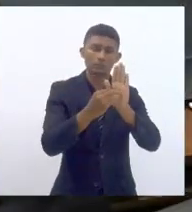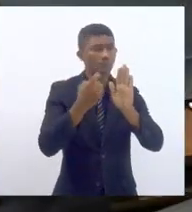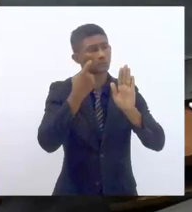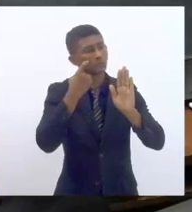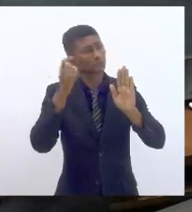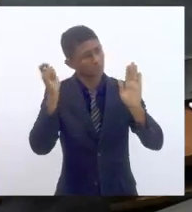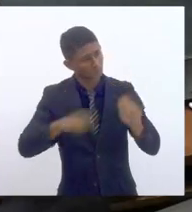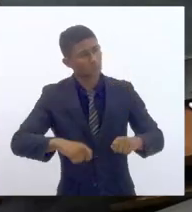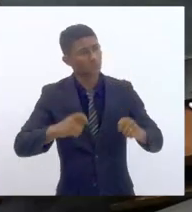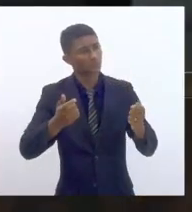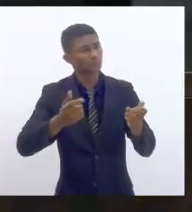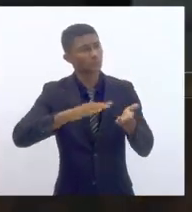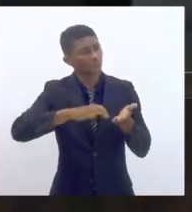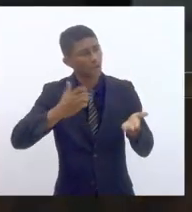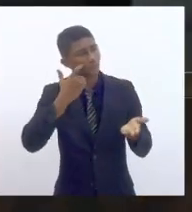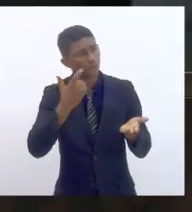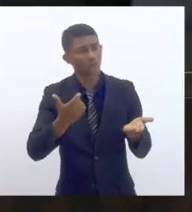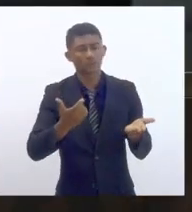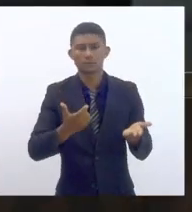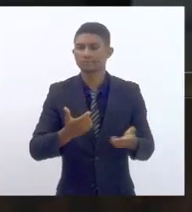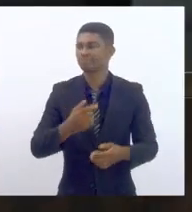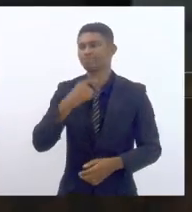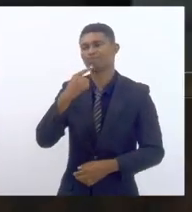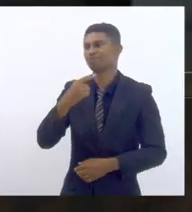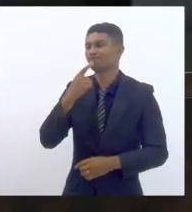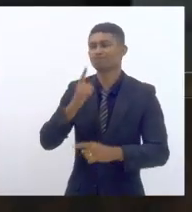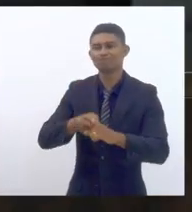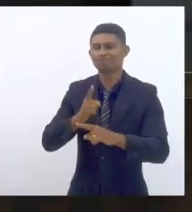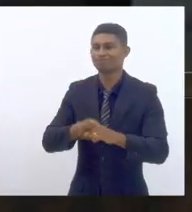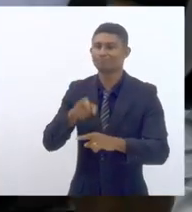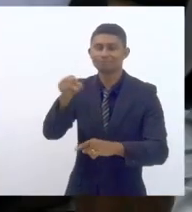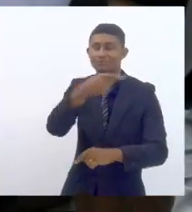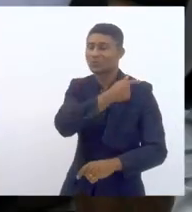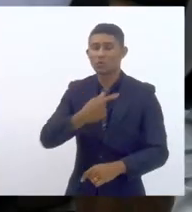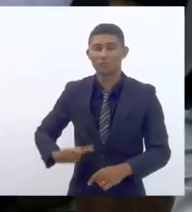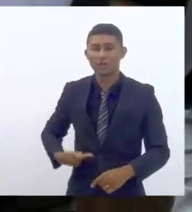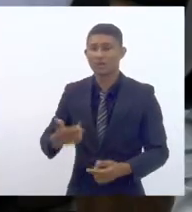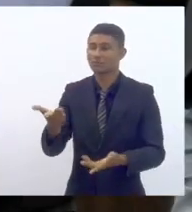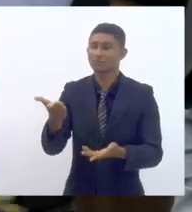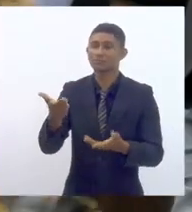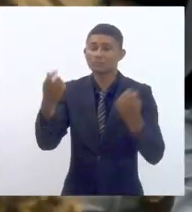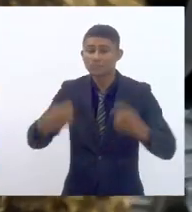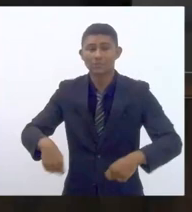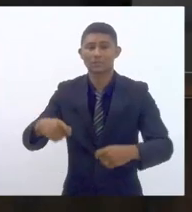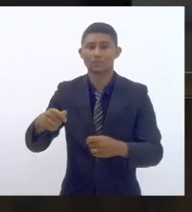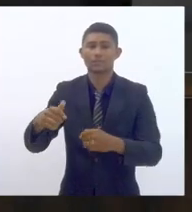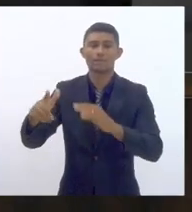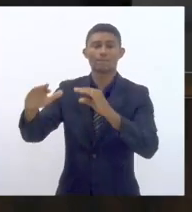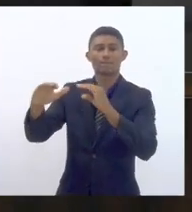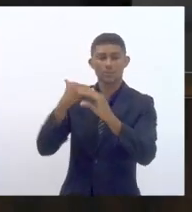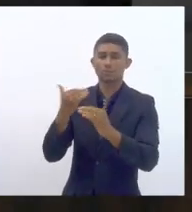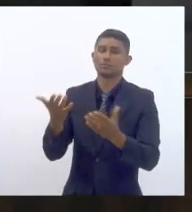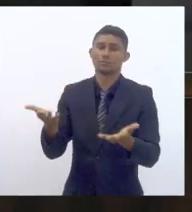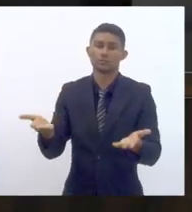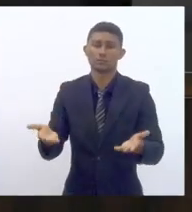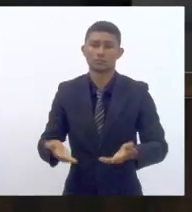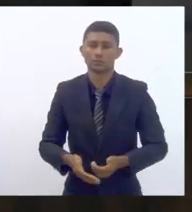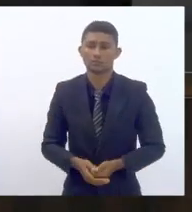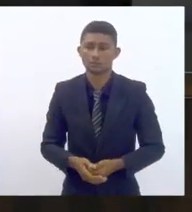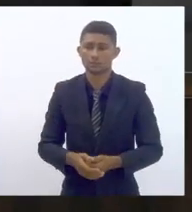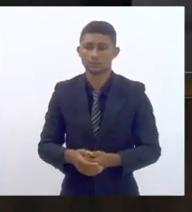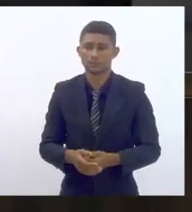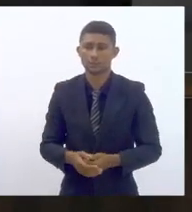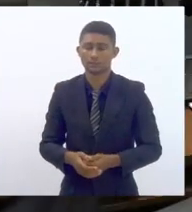Se é possível, se não tem um canal... Não dá, porque o veto tem que vir do governo e não veio ainda. Pois é, mas será que o governo poderia mandar? Foi publicado...